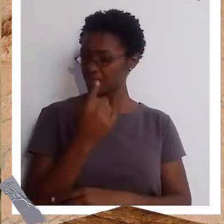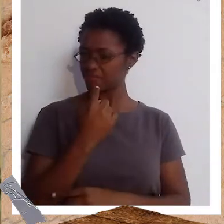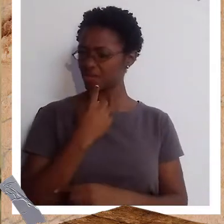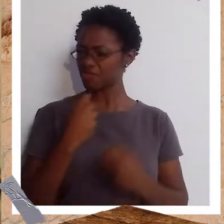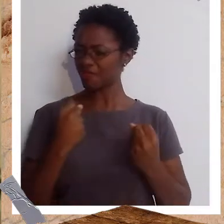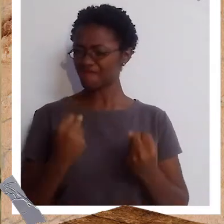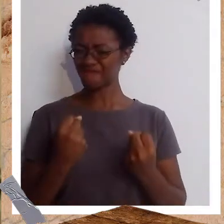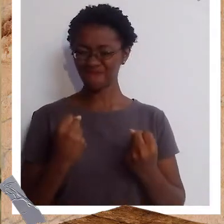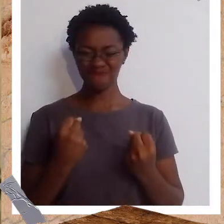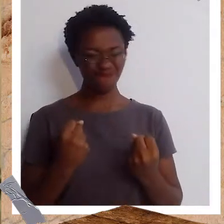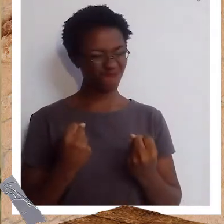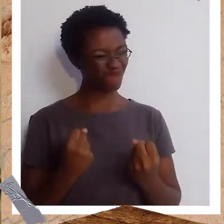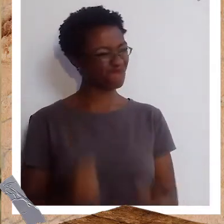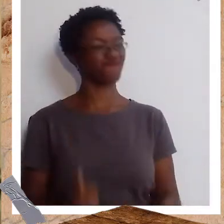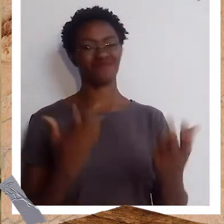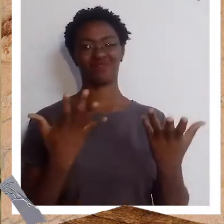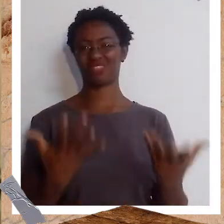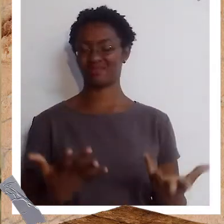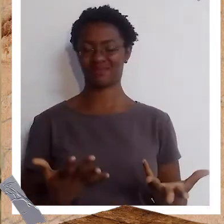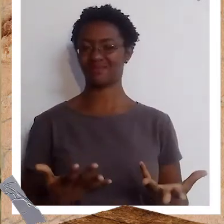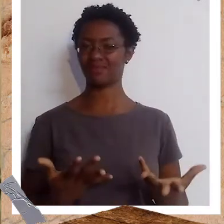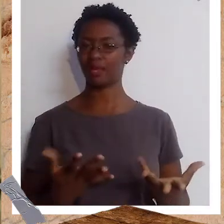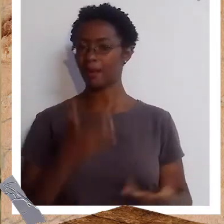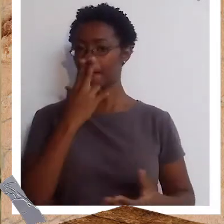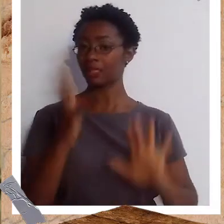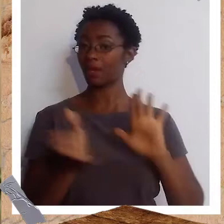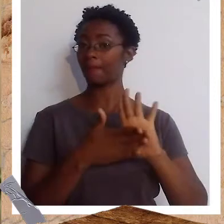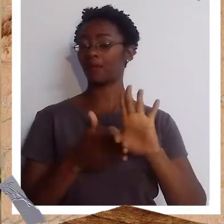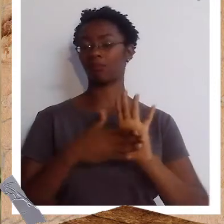nos propõe uma leitura